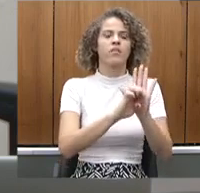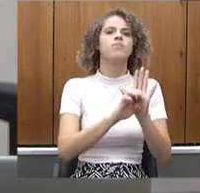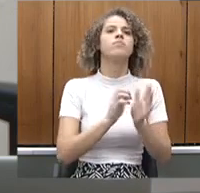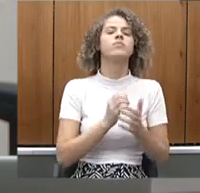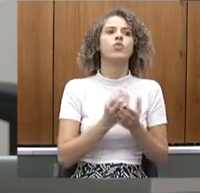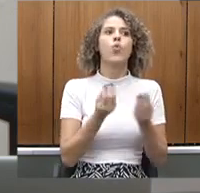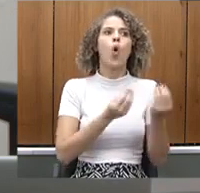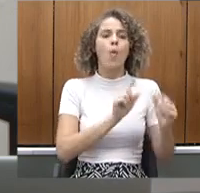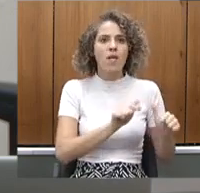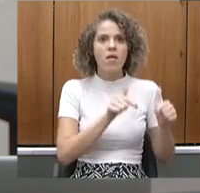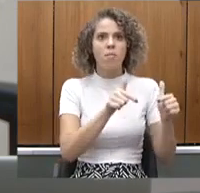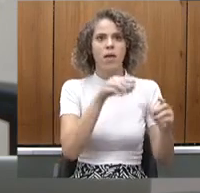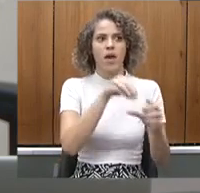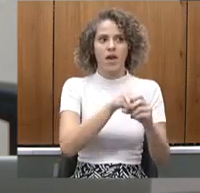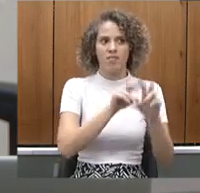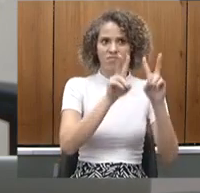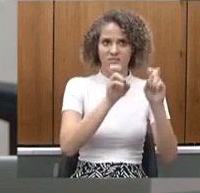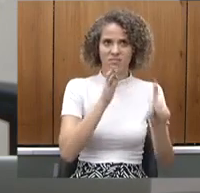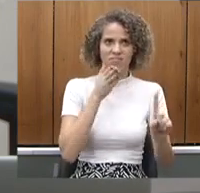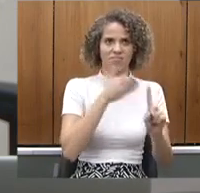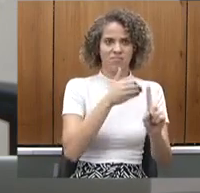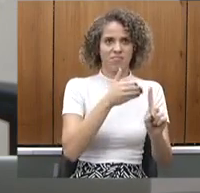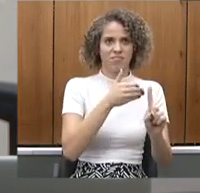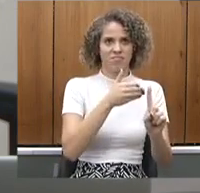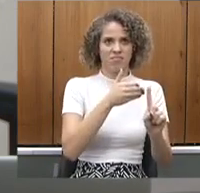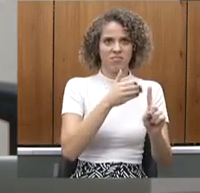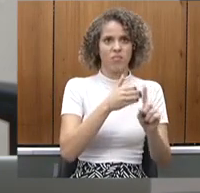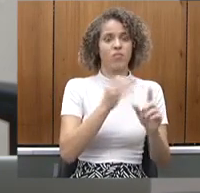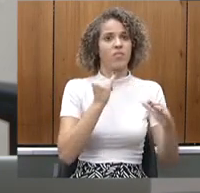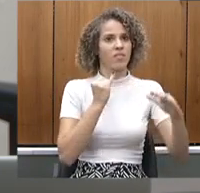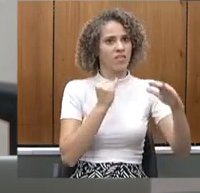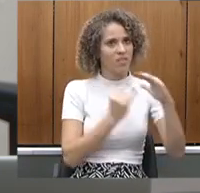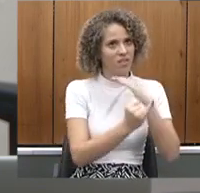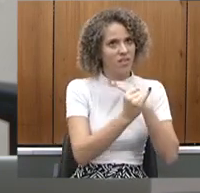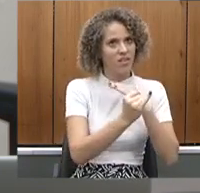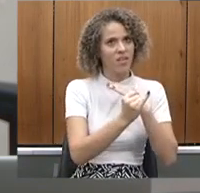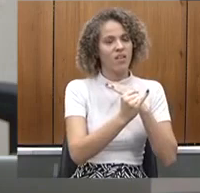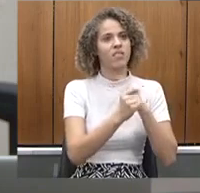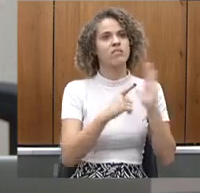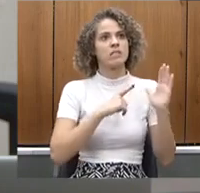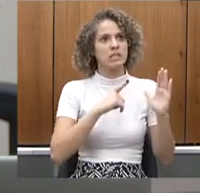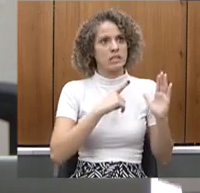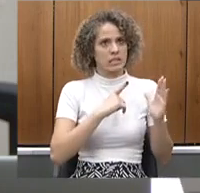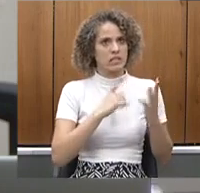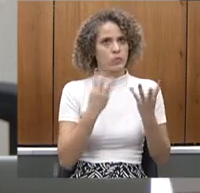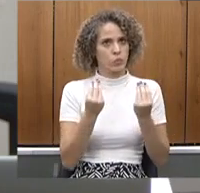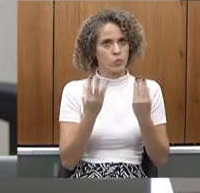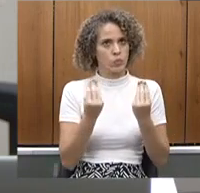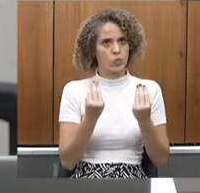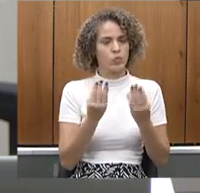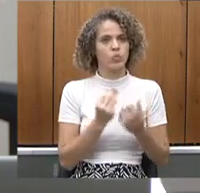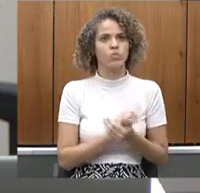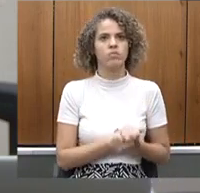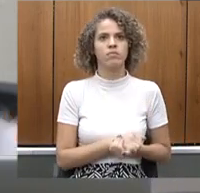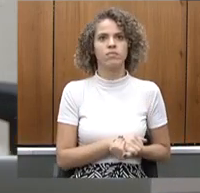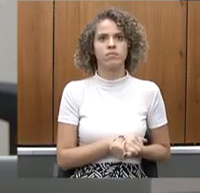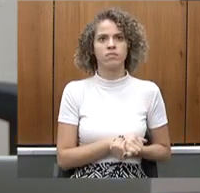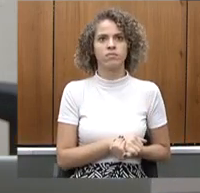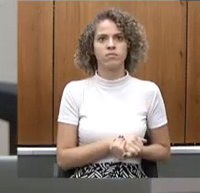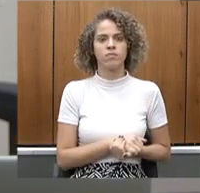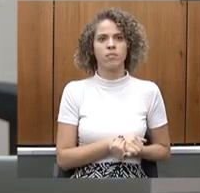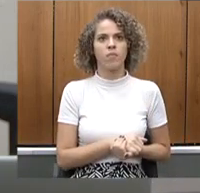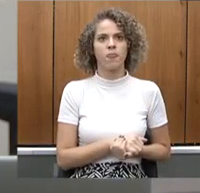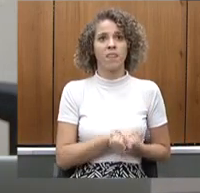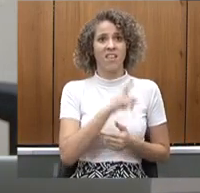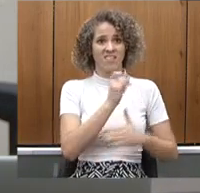empenho nesse aspecto também a instituição vem realizando assim com muita com muita até porque